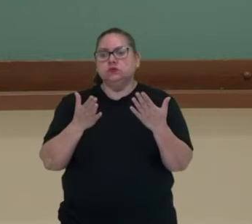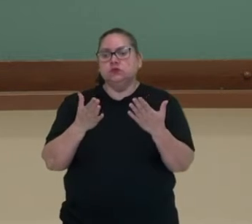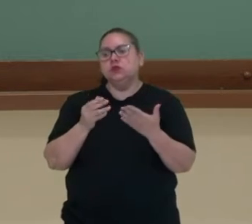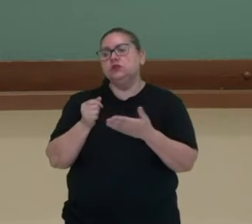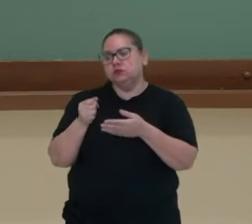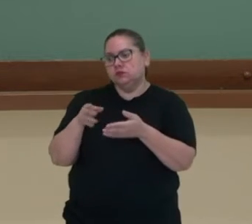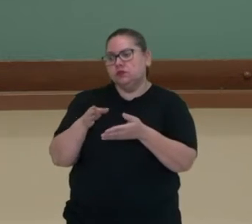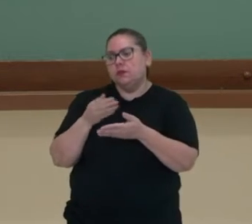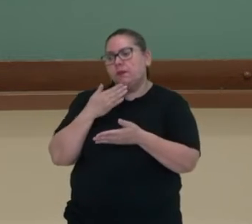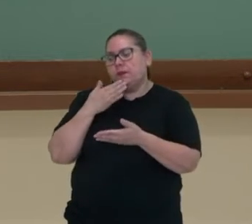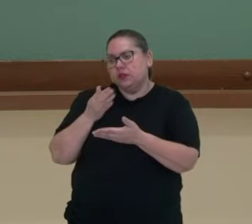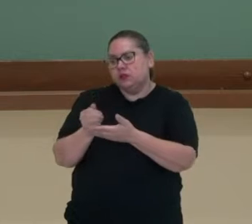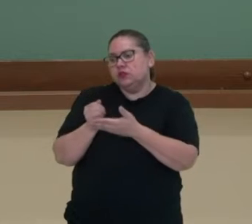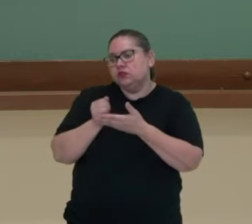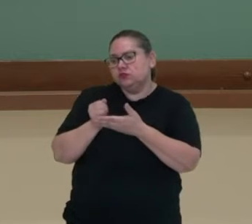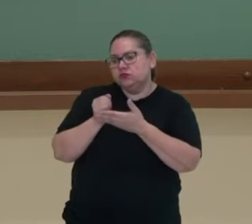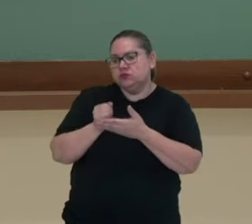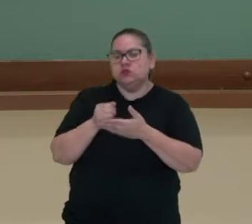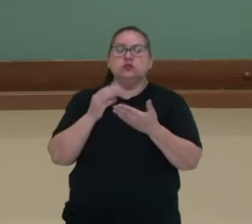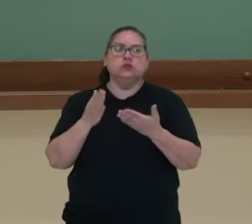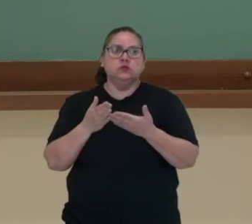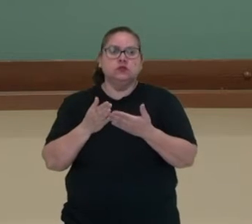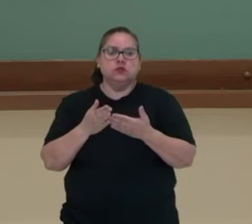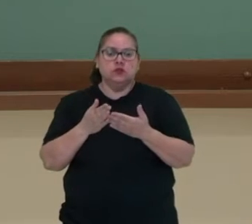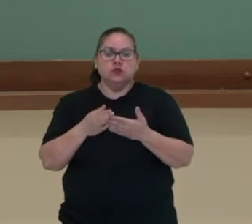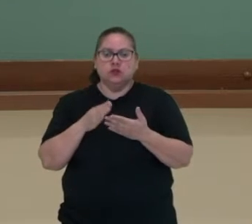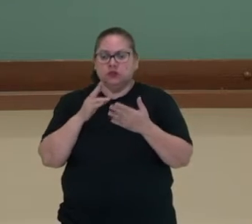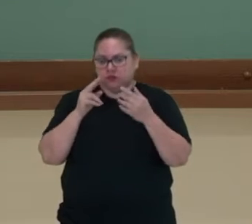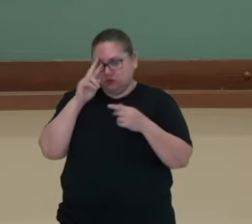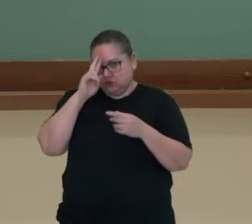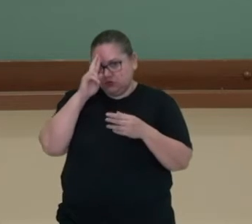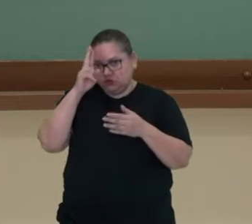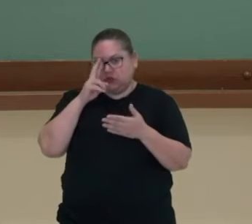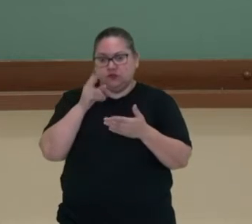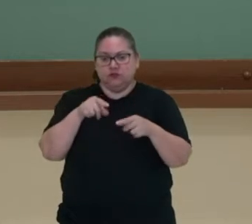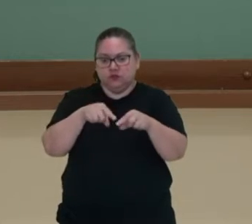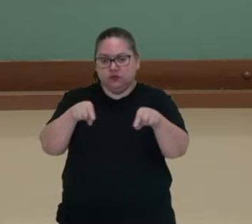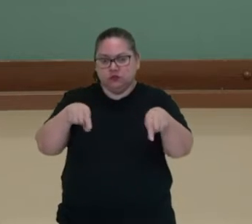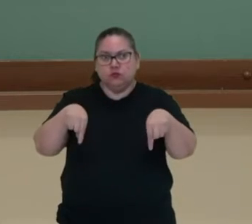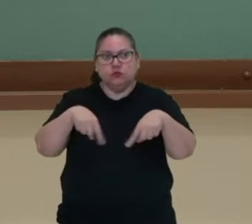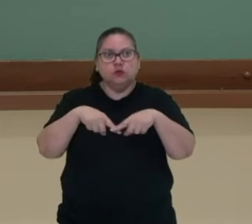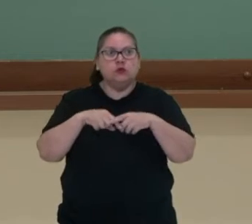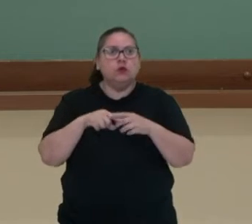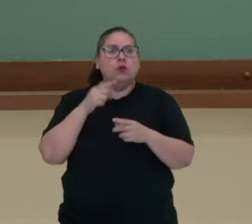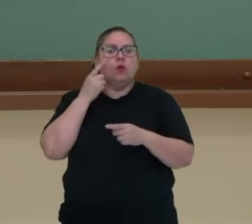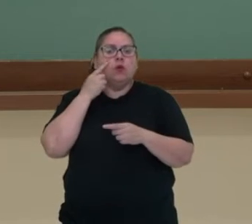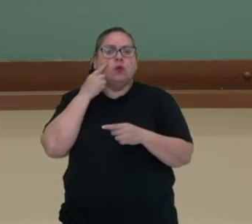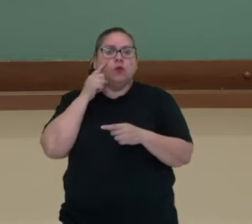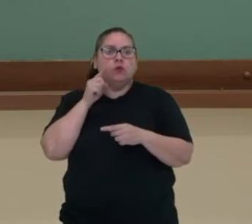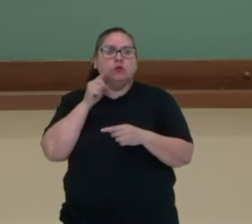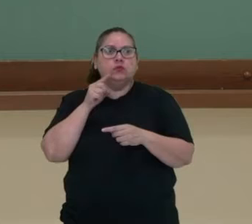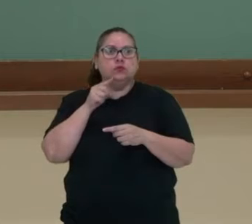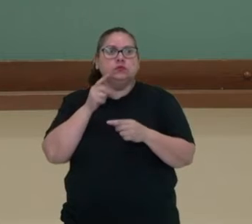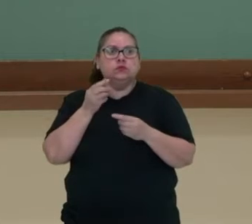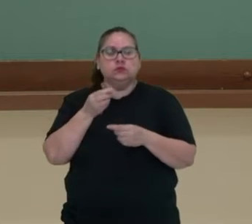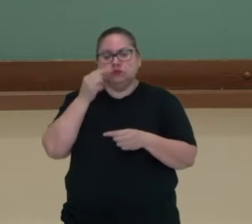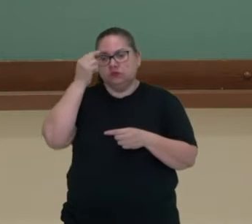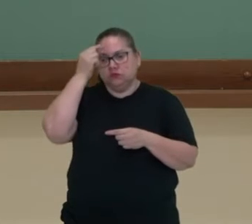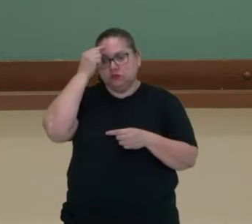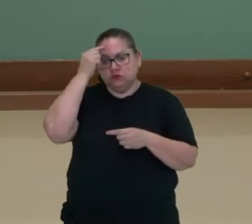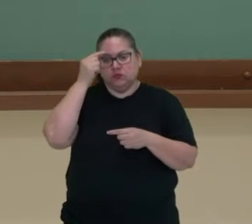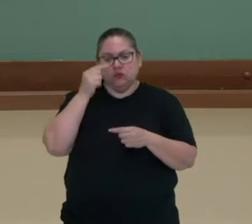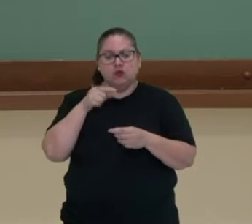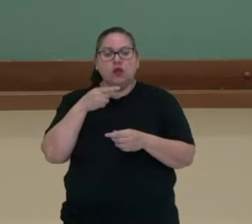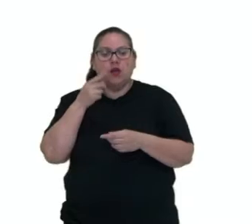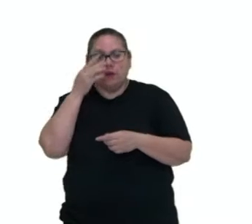com os nossos alunos, com as nossas alunas que têm essa missão de ser chefe de turma, né? Olha só, dar ciência ao